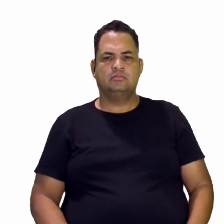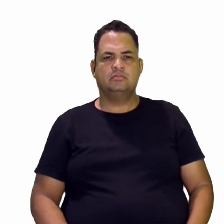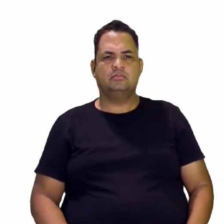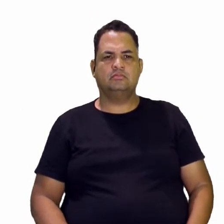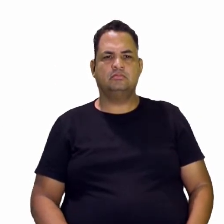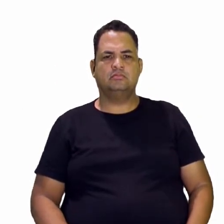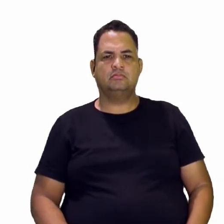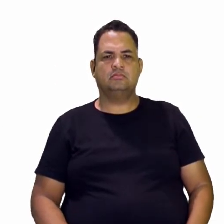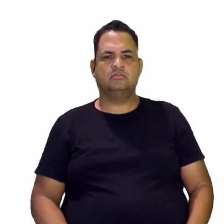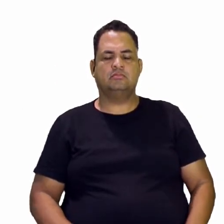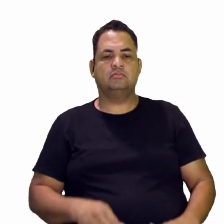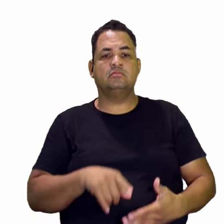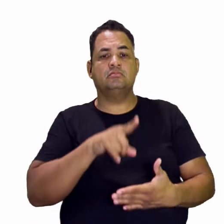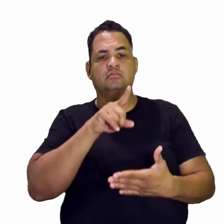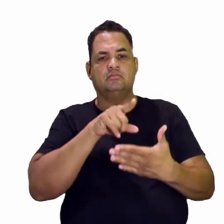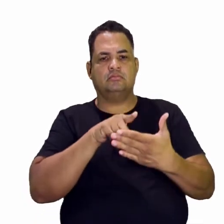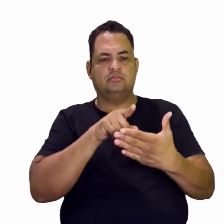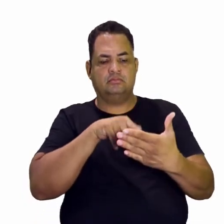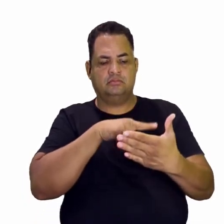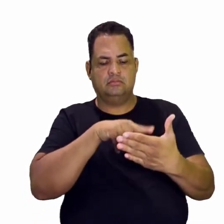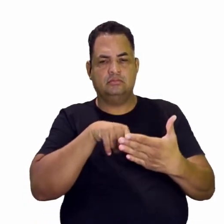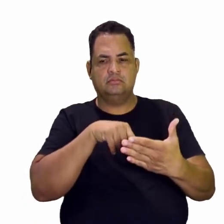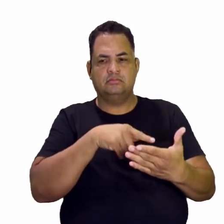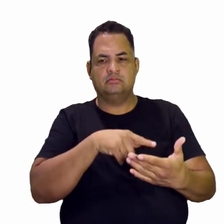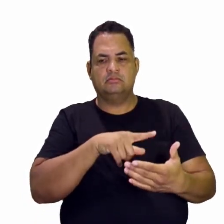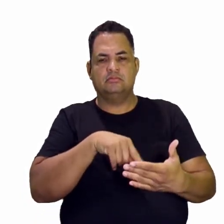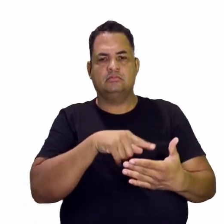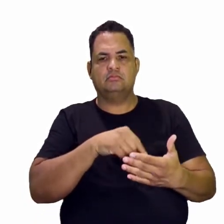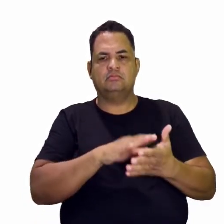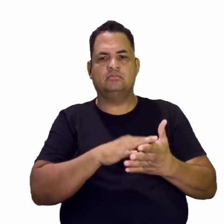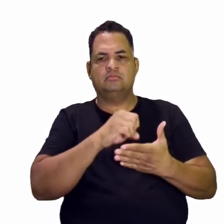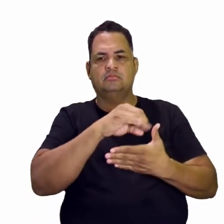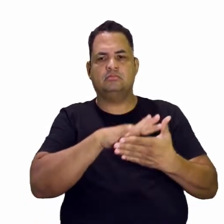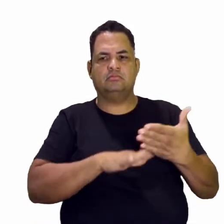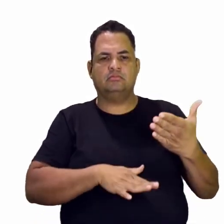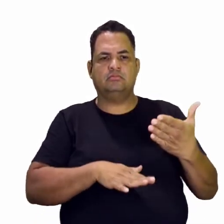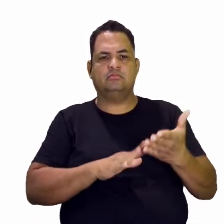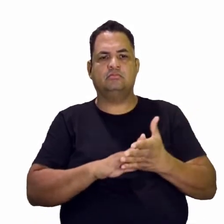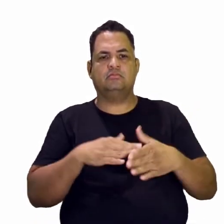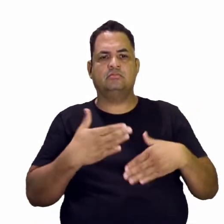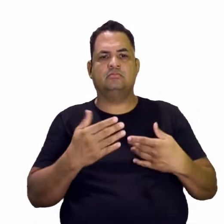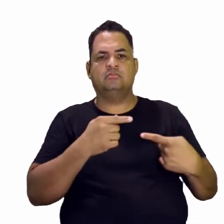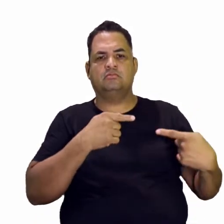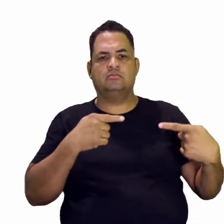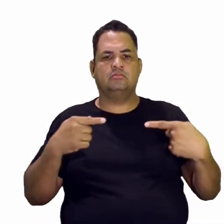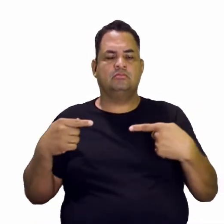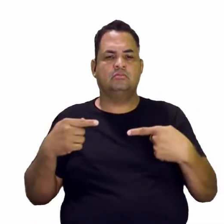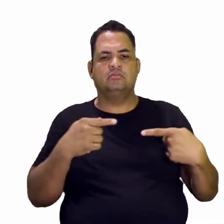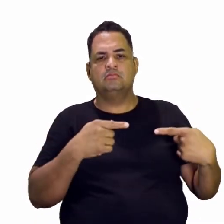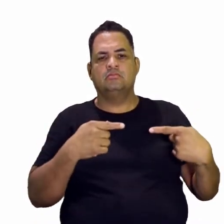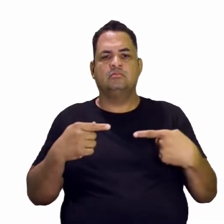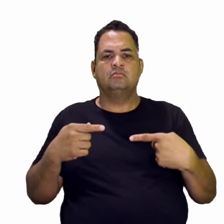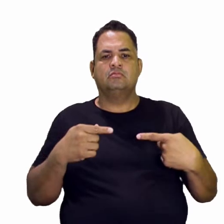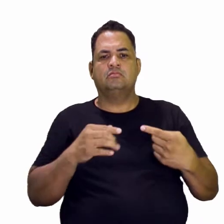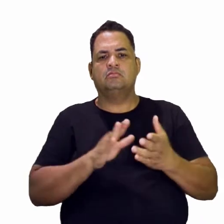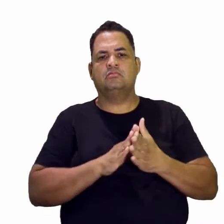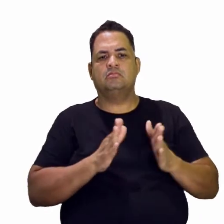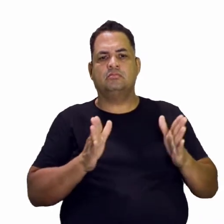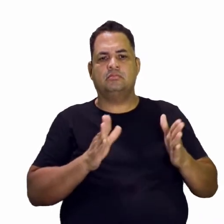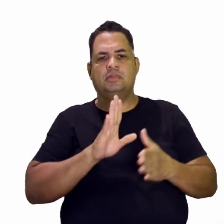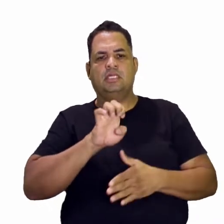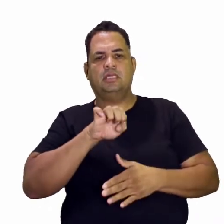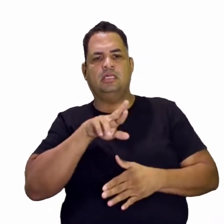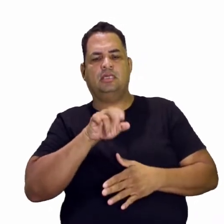lá. Assinale dentre as alternativas abaixo aquela que corresponde